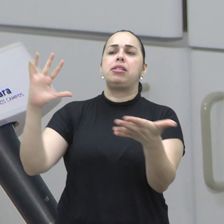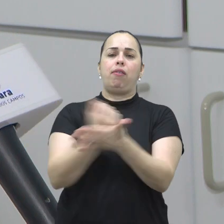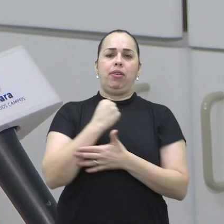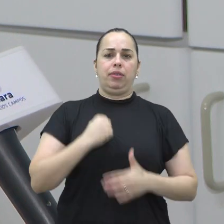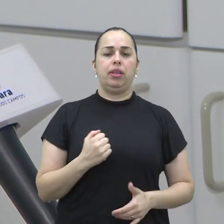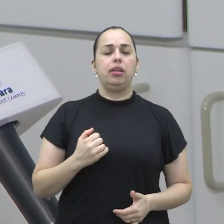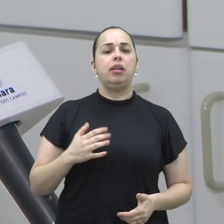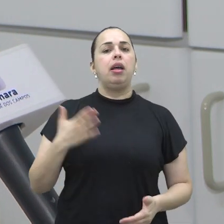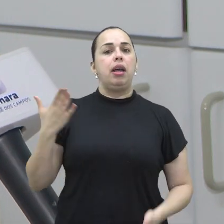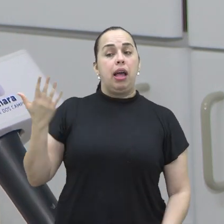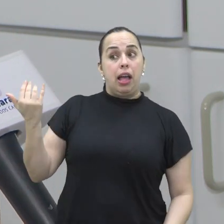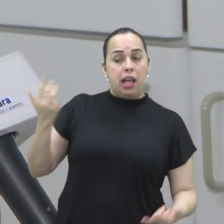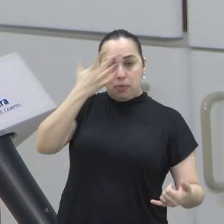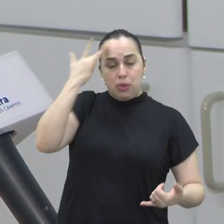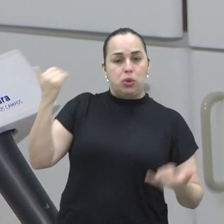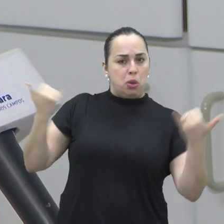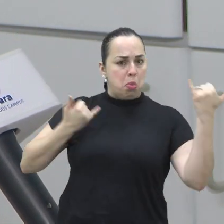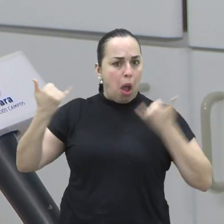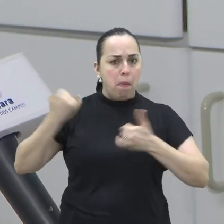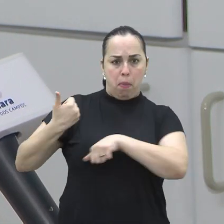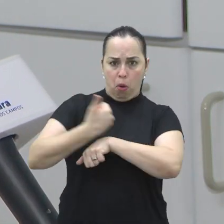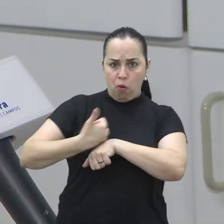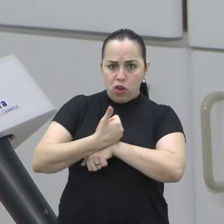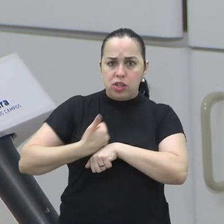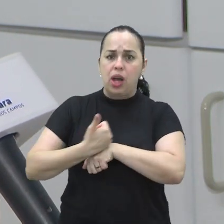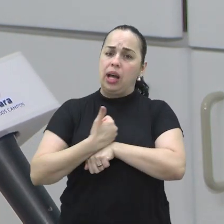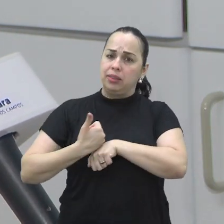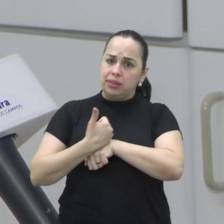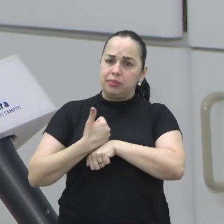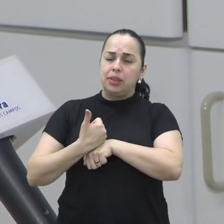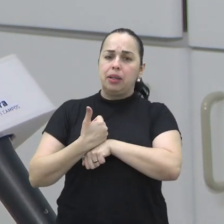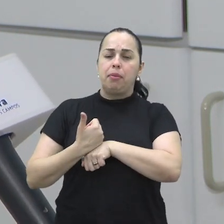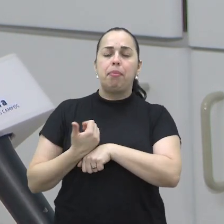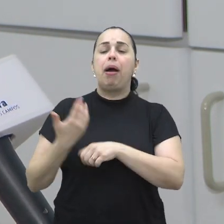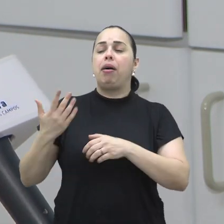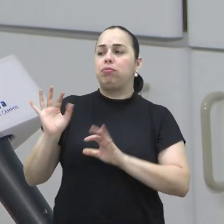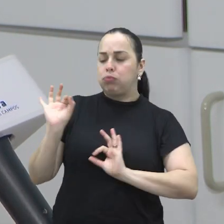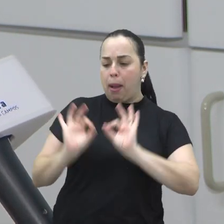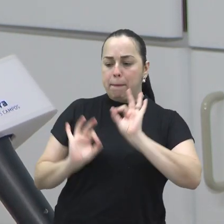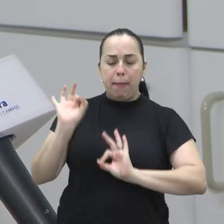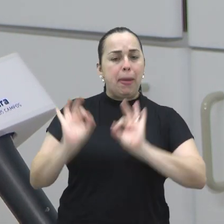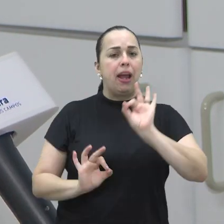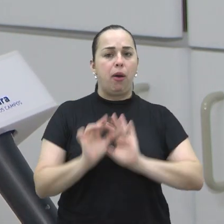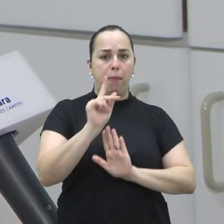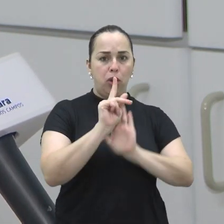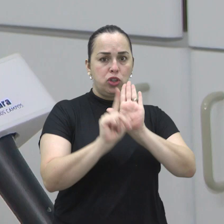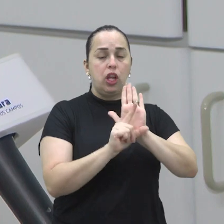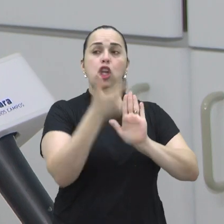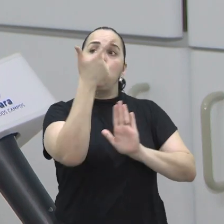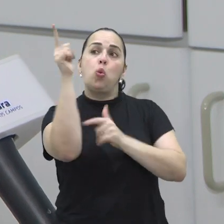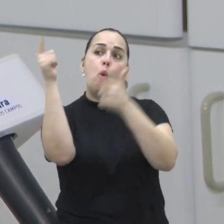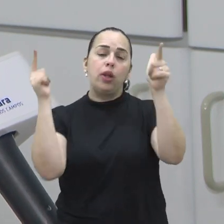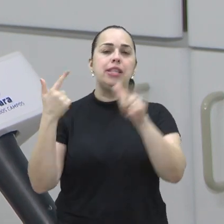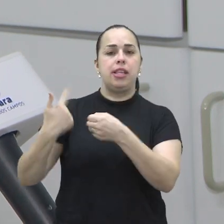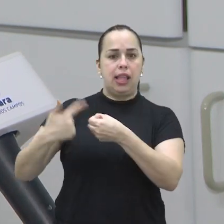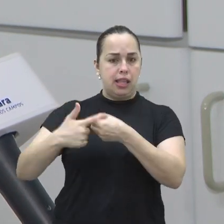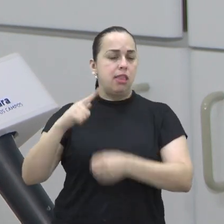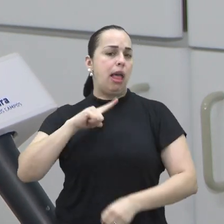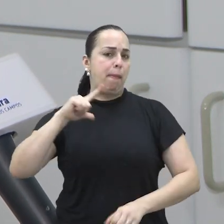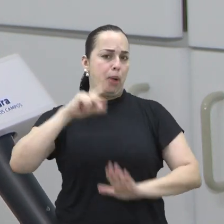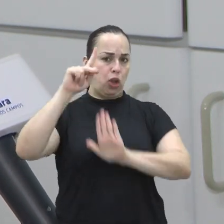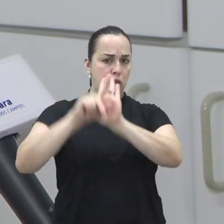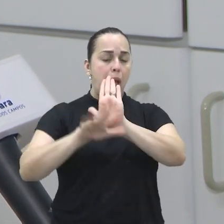a proposta por ambientalistas e apicultores para apresentar o projeto, que já existe em outras cidades, mas